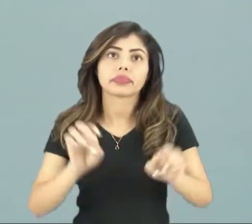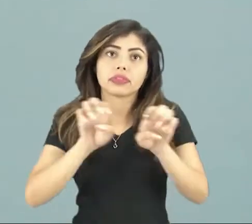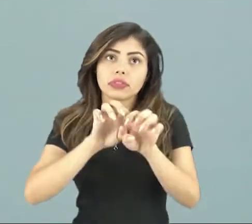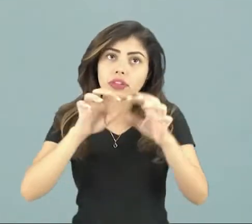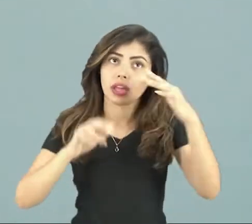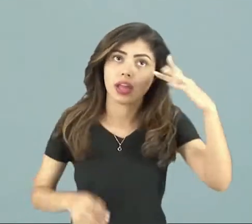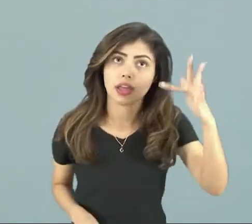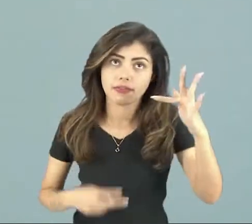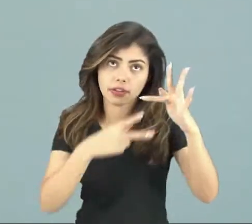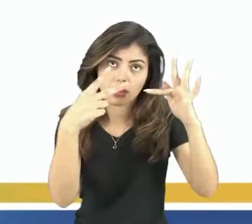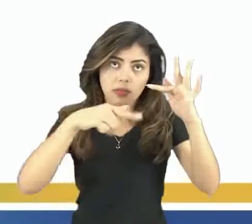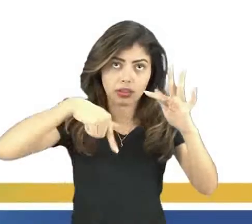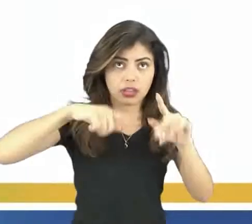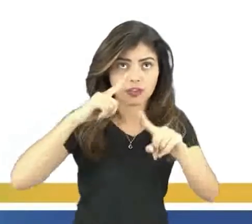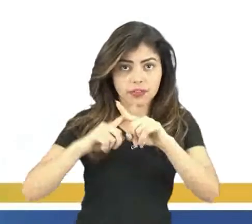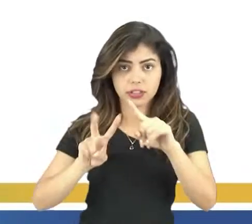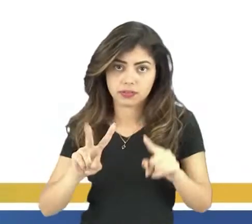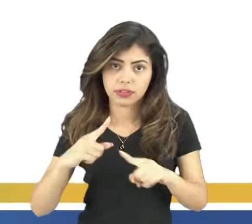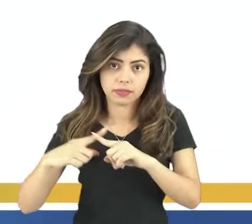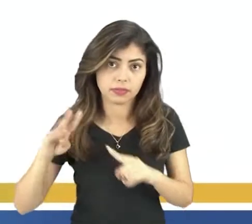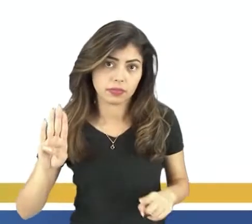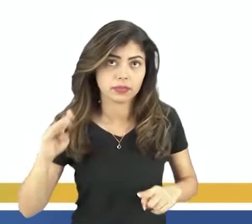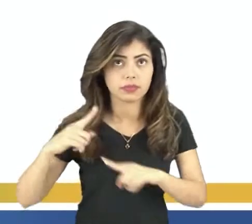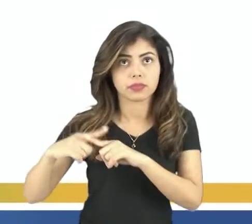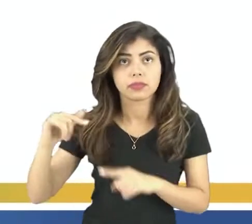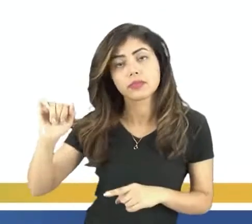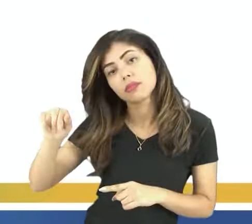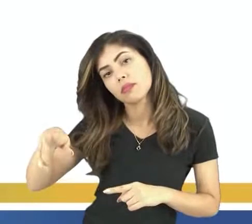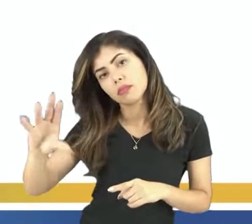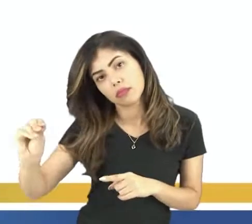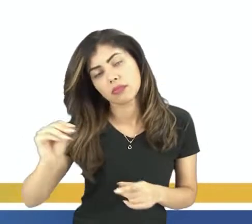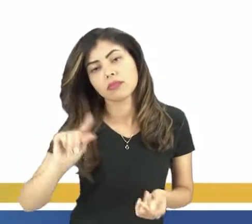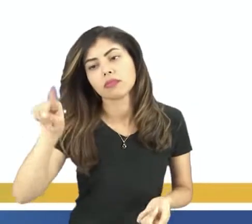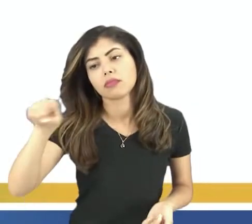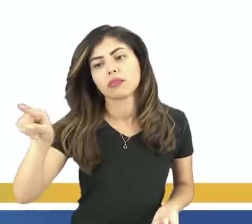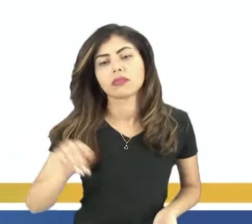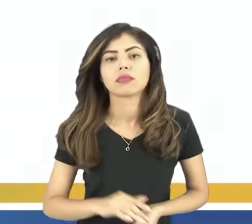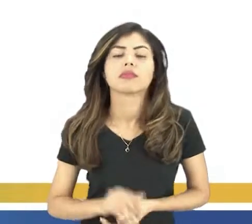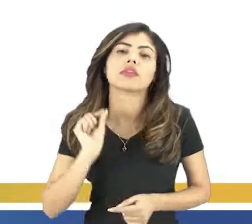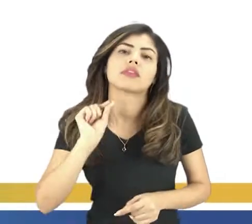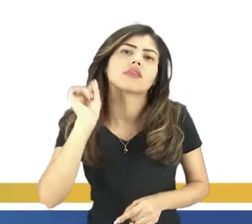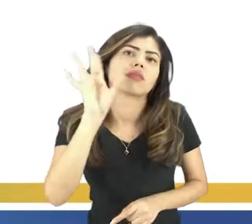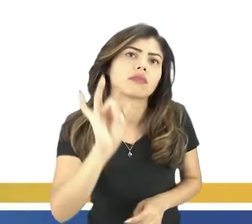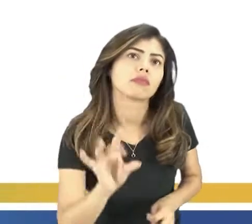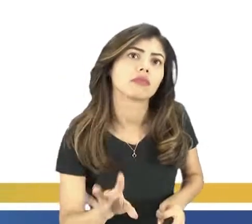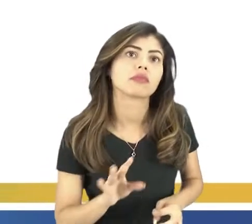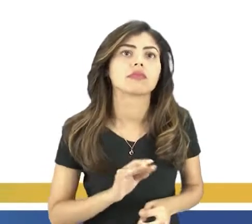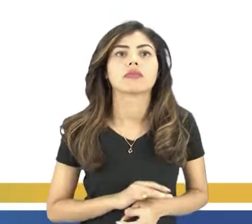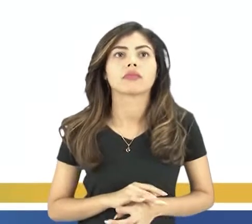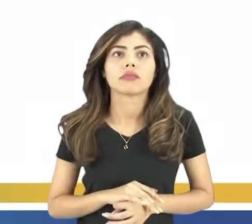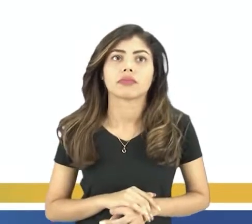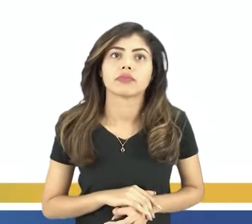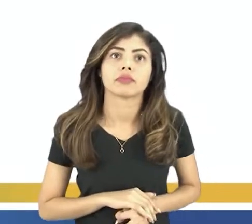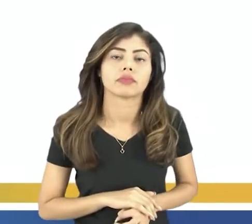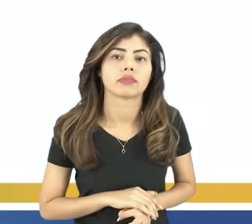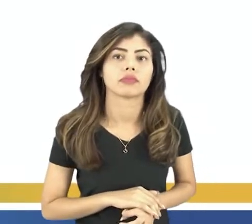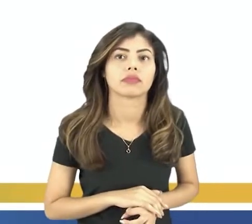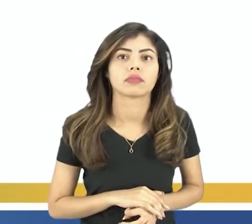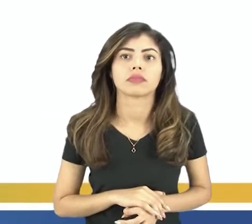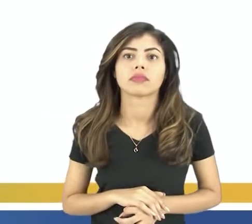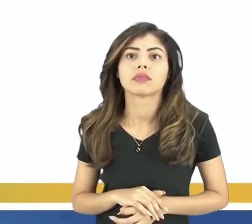é igual a Q vezes V vezes B vezes seno do ângulo. O que é cada um aí, ó? Vamos aqui